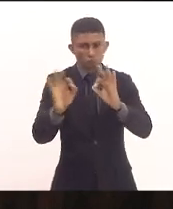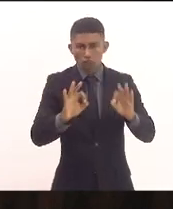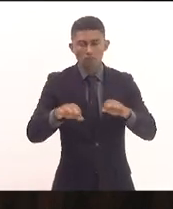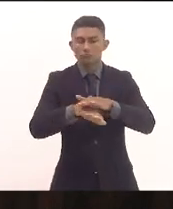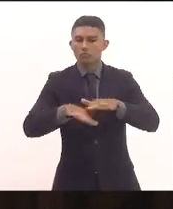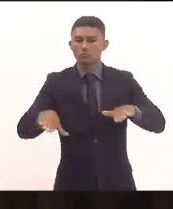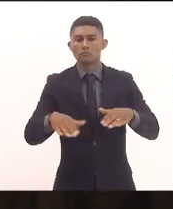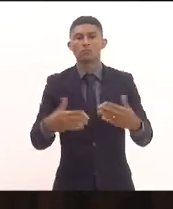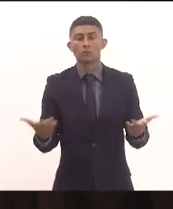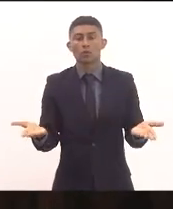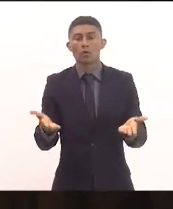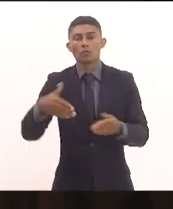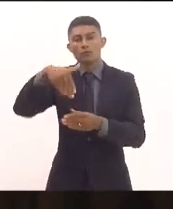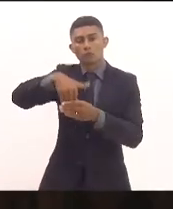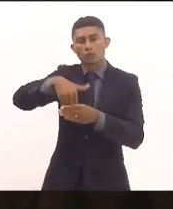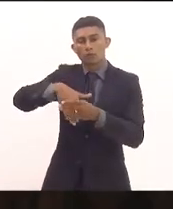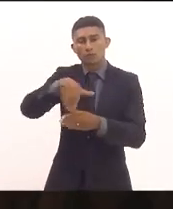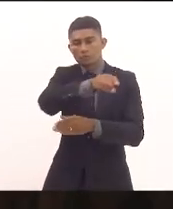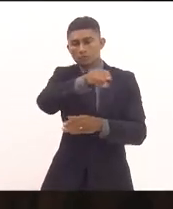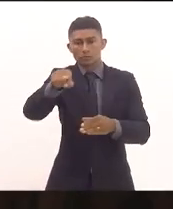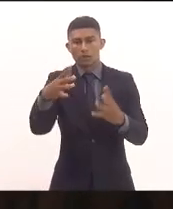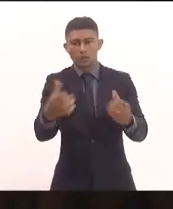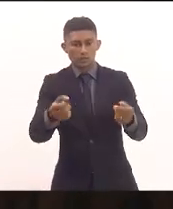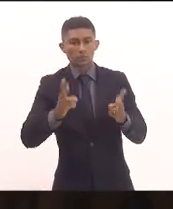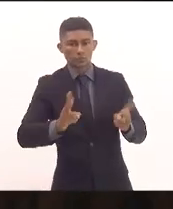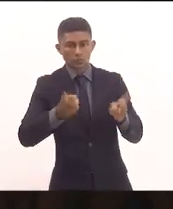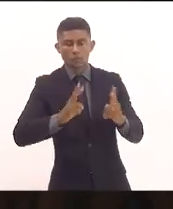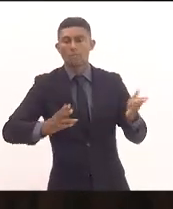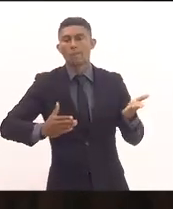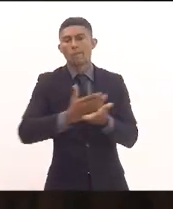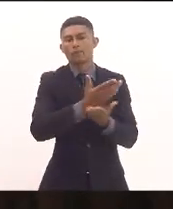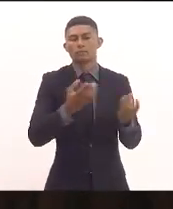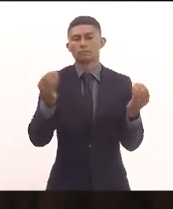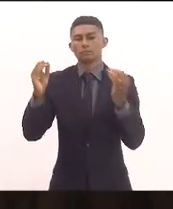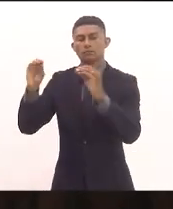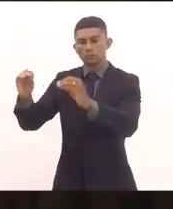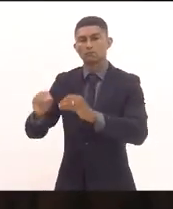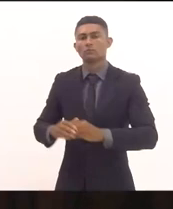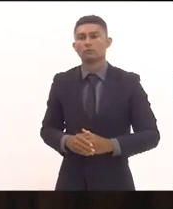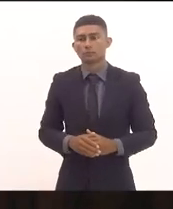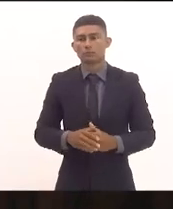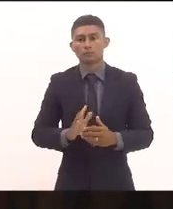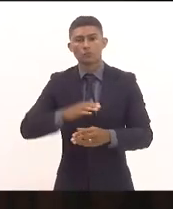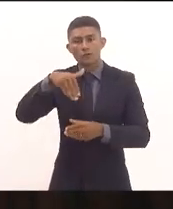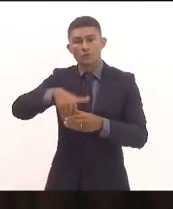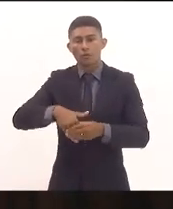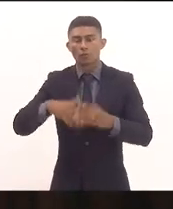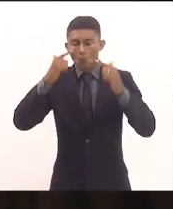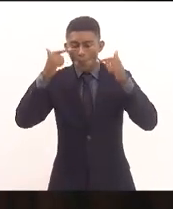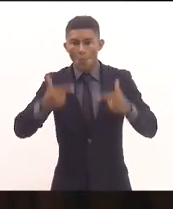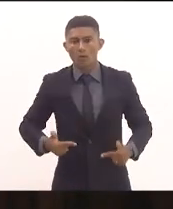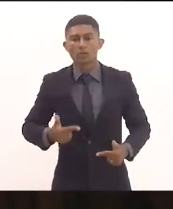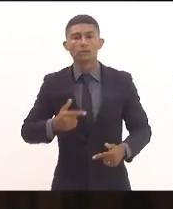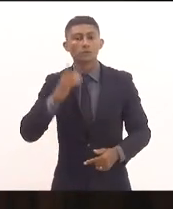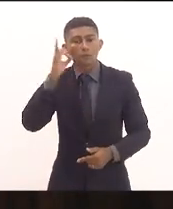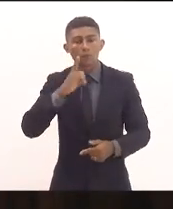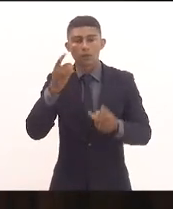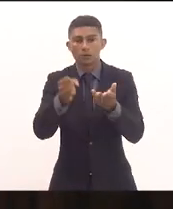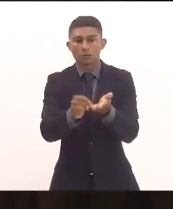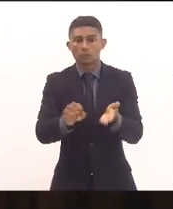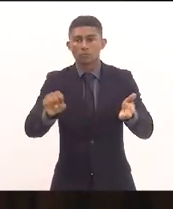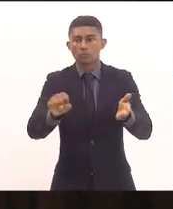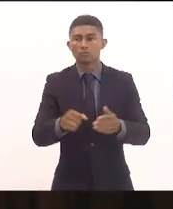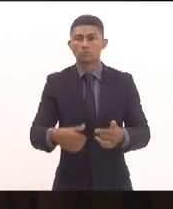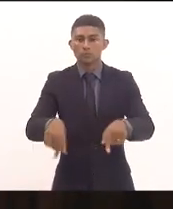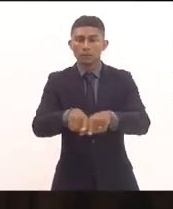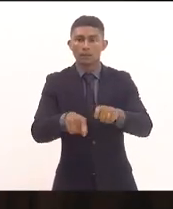discussão. Em votação, os senhores que aprovam permaneçam como estão aprovados. Vai à promulgação. Com voto pela abstenção do deputado Samuel Malafaia,